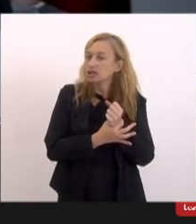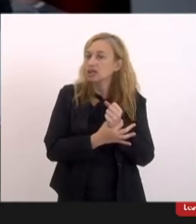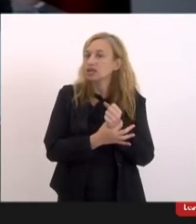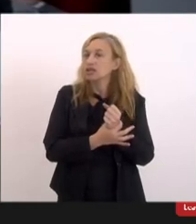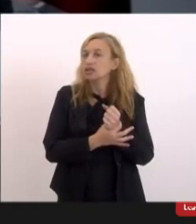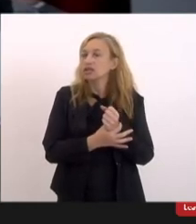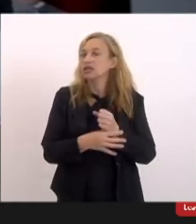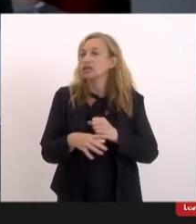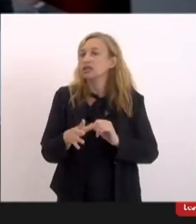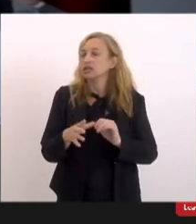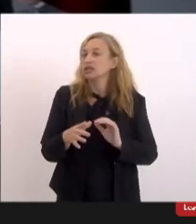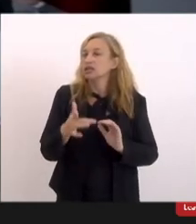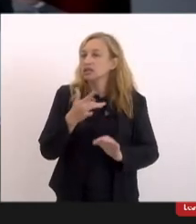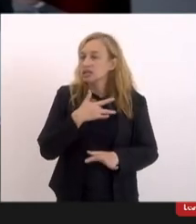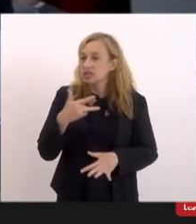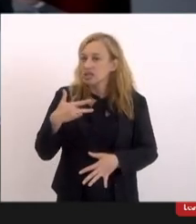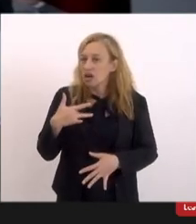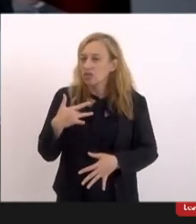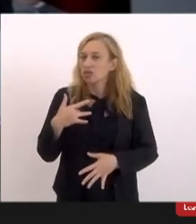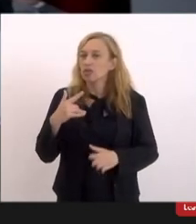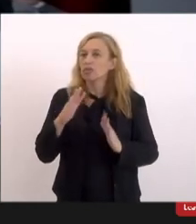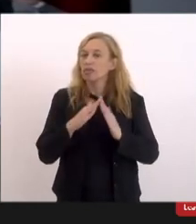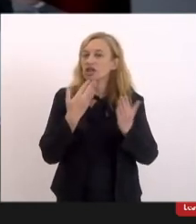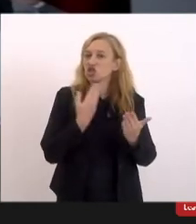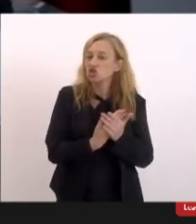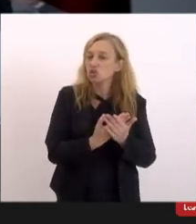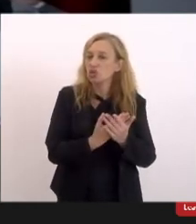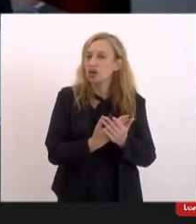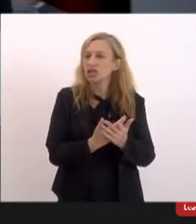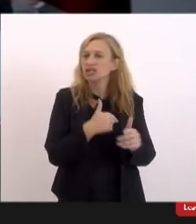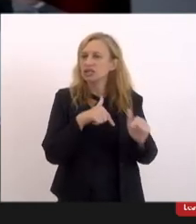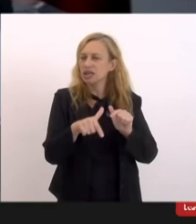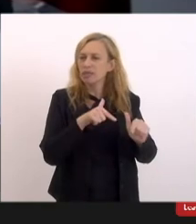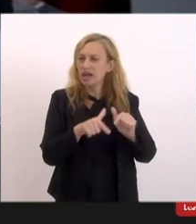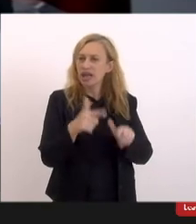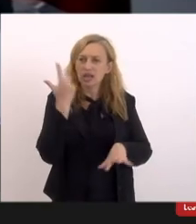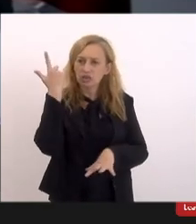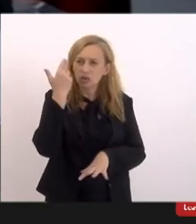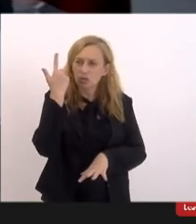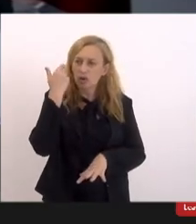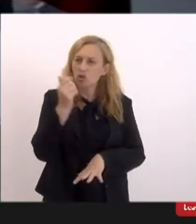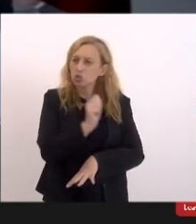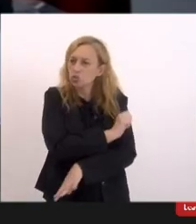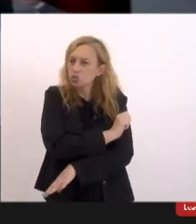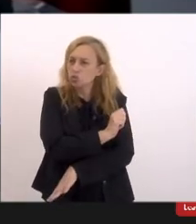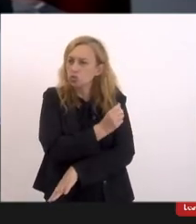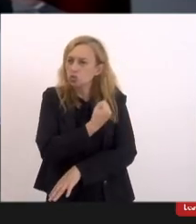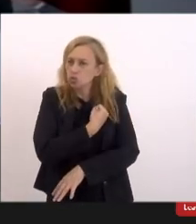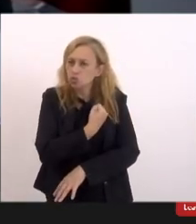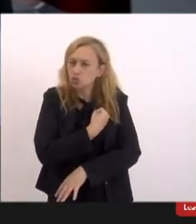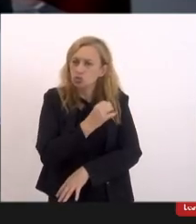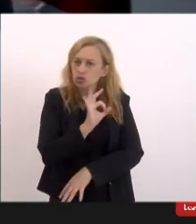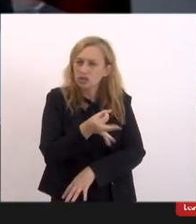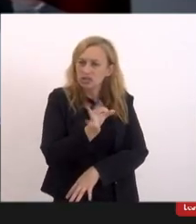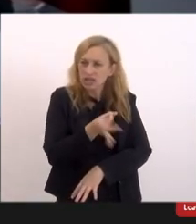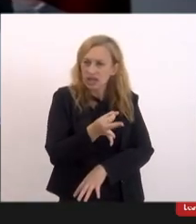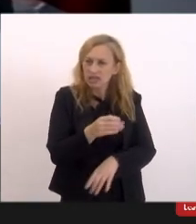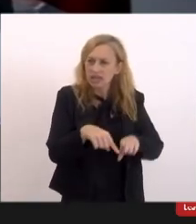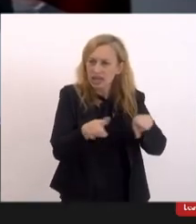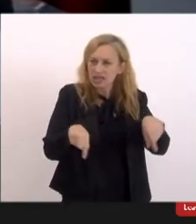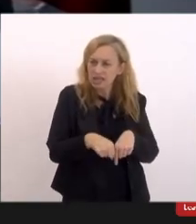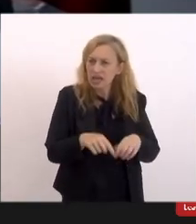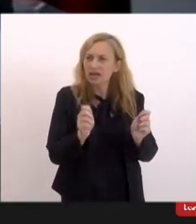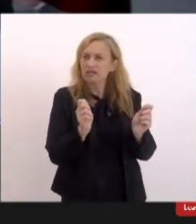sanitária e de saúde para a escola funcionar com o seu número regular, o número que a sua sala comporta, a sala